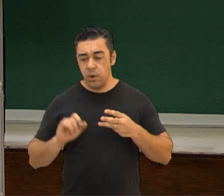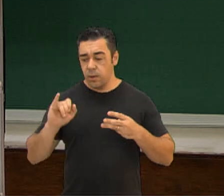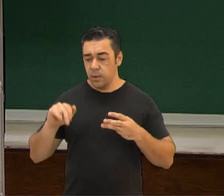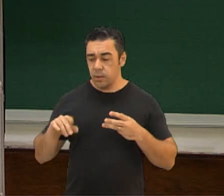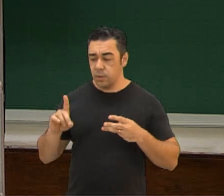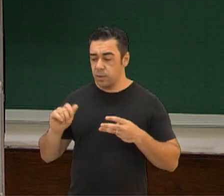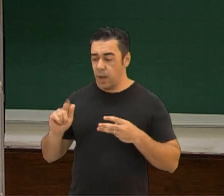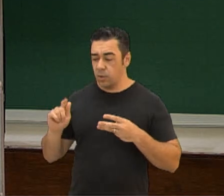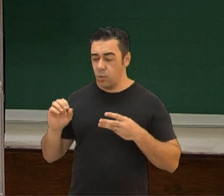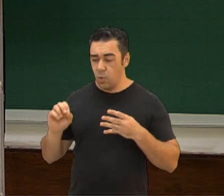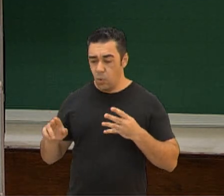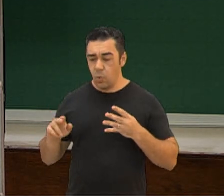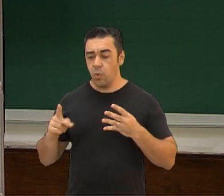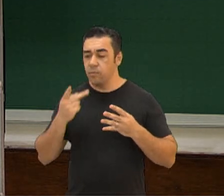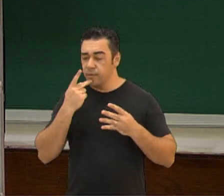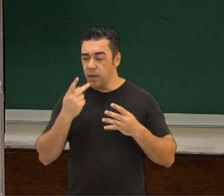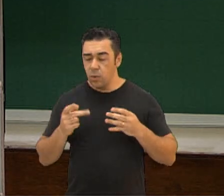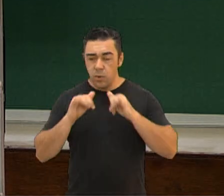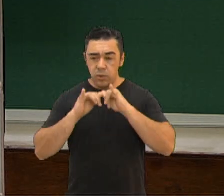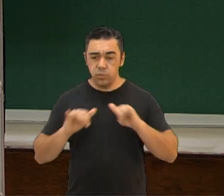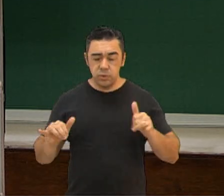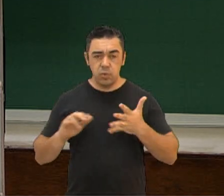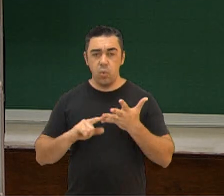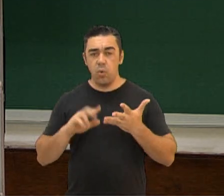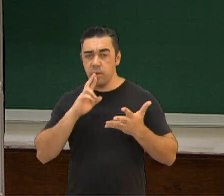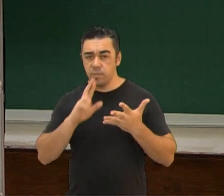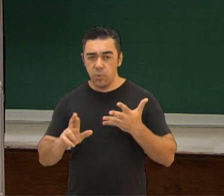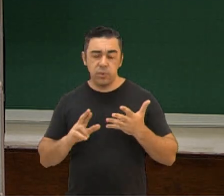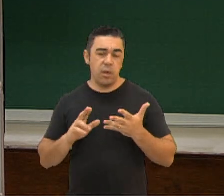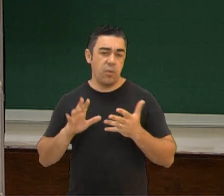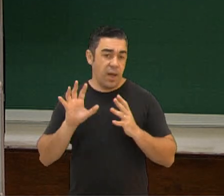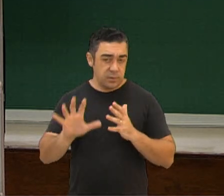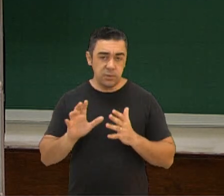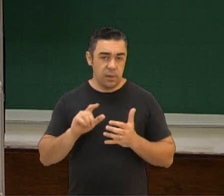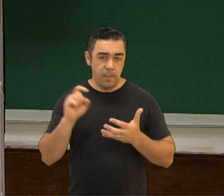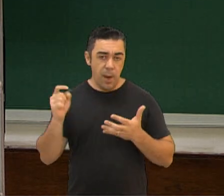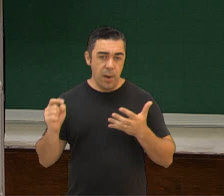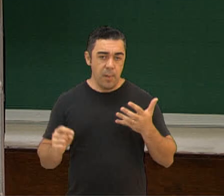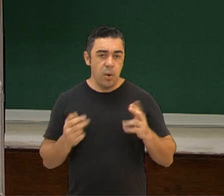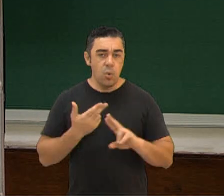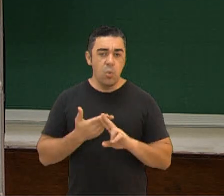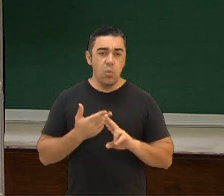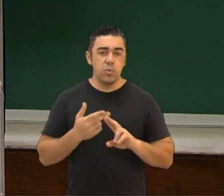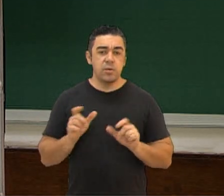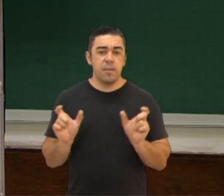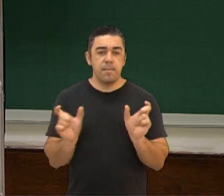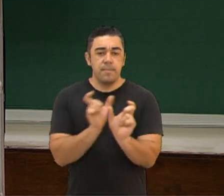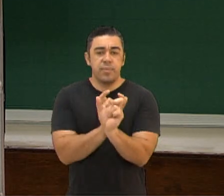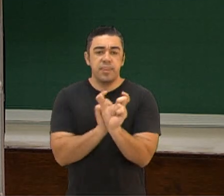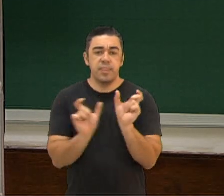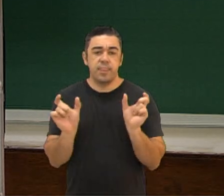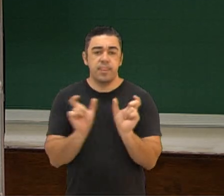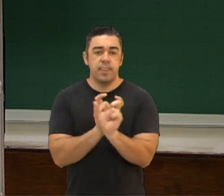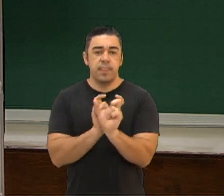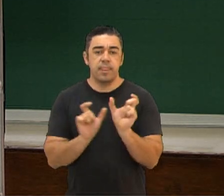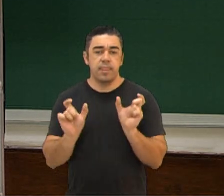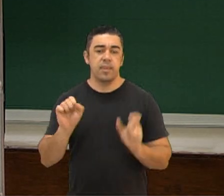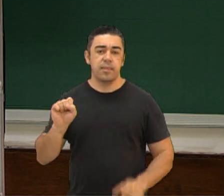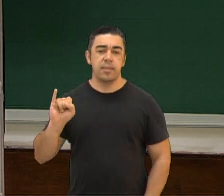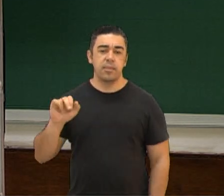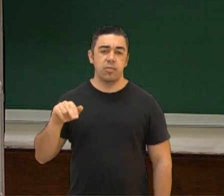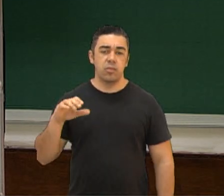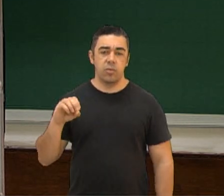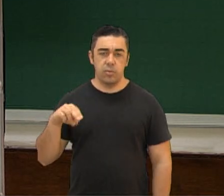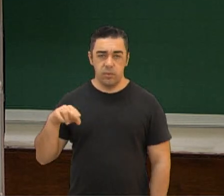indagou, ele declarou, né? Respondeu e por aí vai. Então, utilizam-se sinônimos que são os chamados verbos de elocução